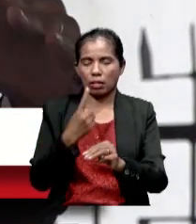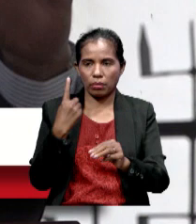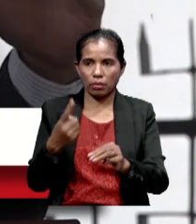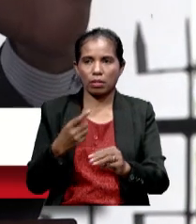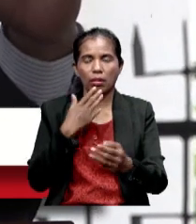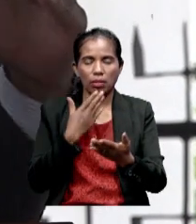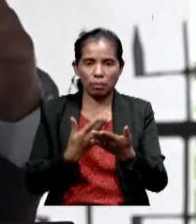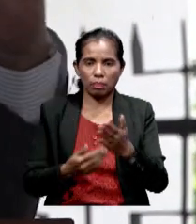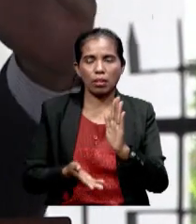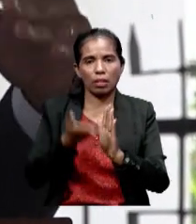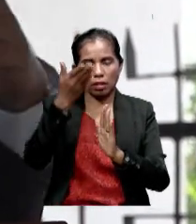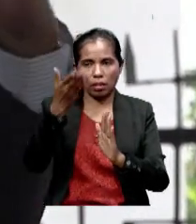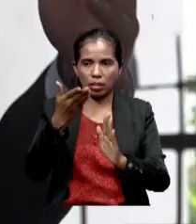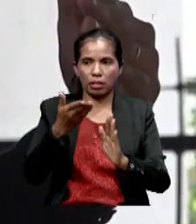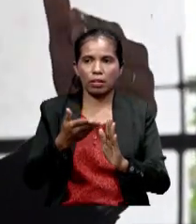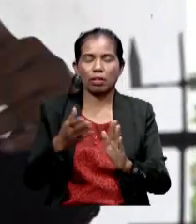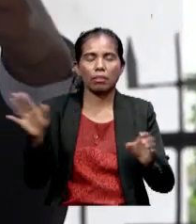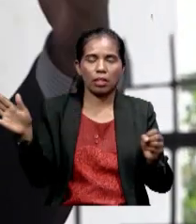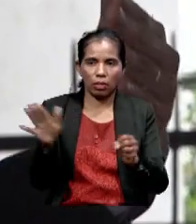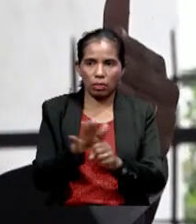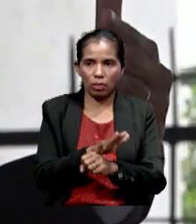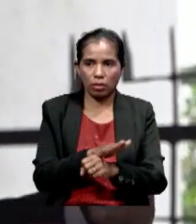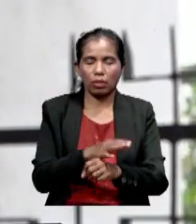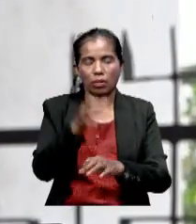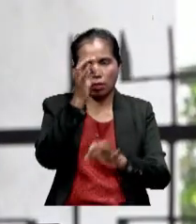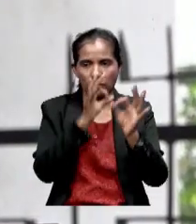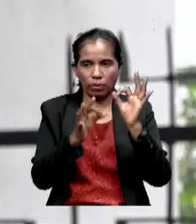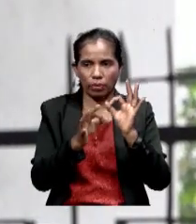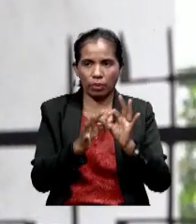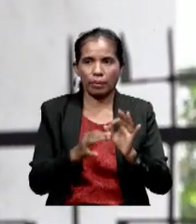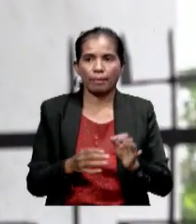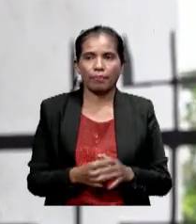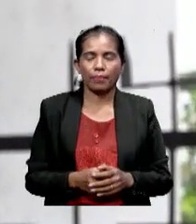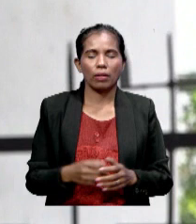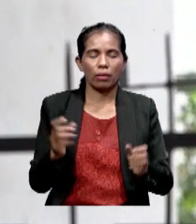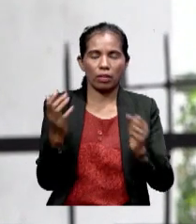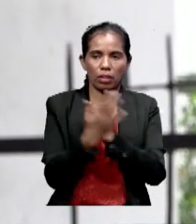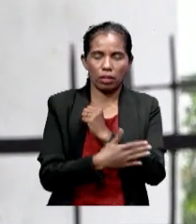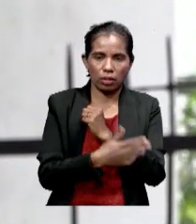nebe as viu, ida nebe na konu tan ho confiança. Entre Rairua.